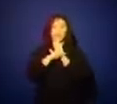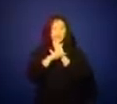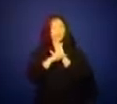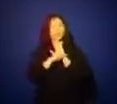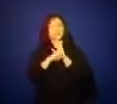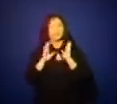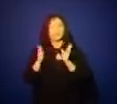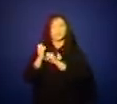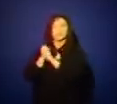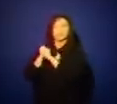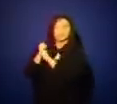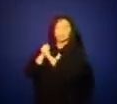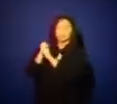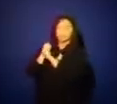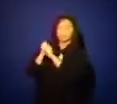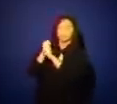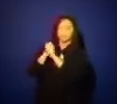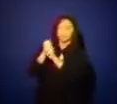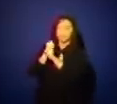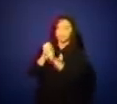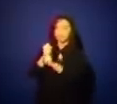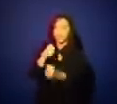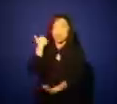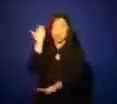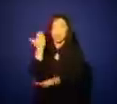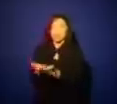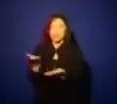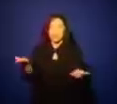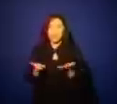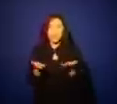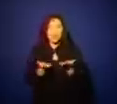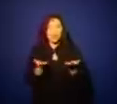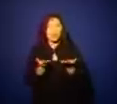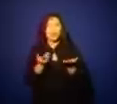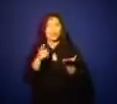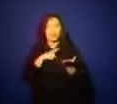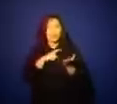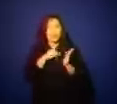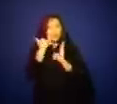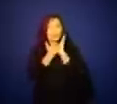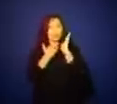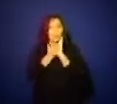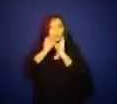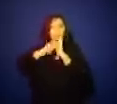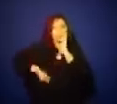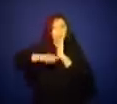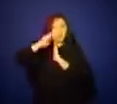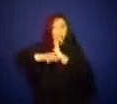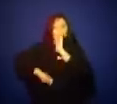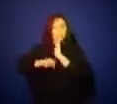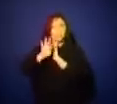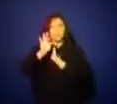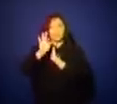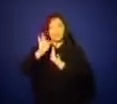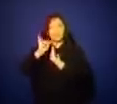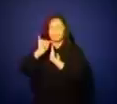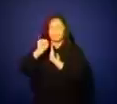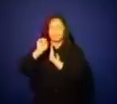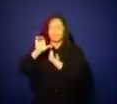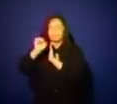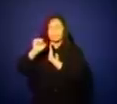últimos anos de kiwi mais expansão ficar forte fiscal forte geraram um problema de inflação